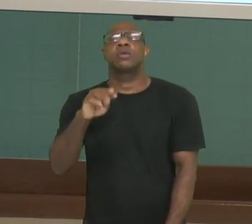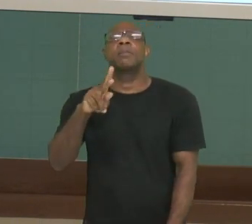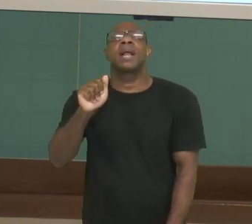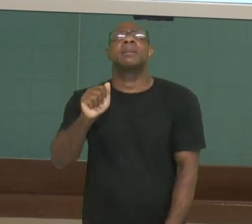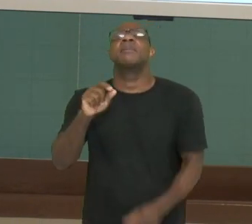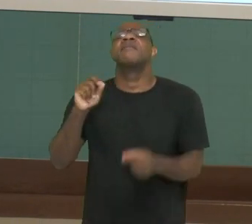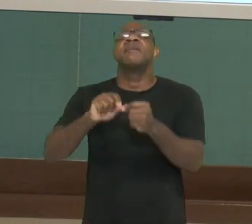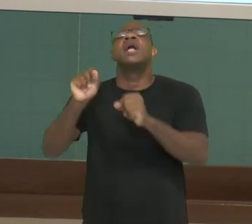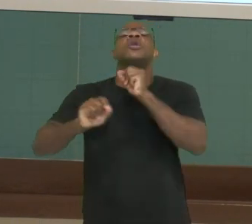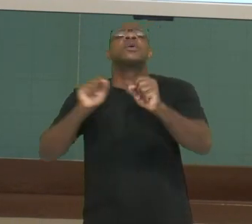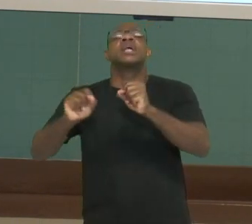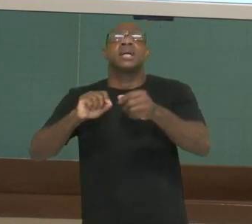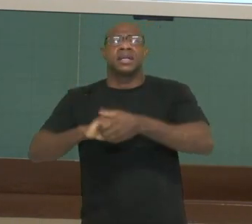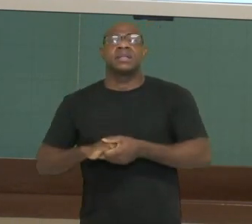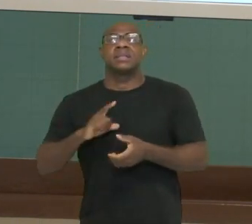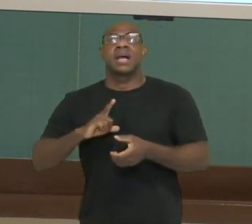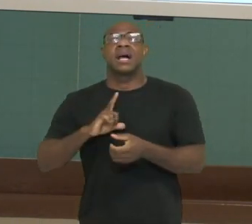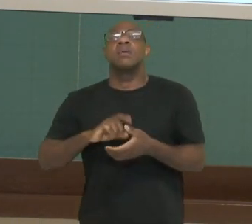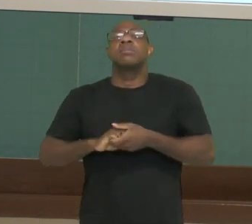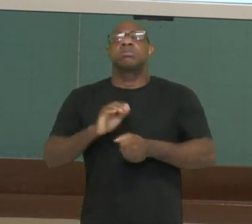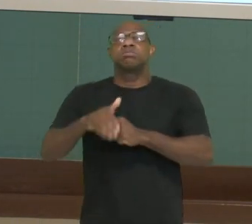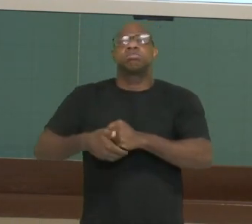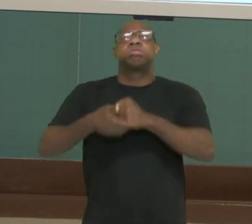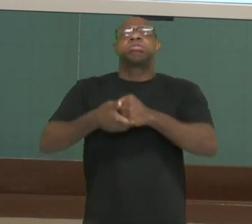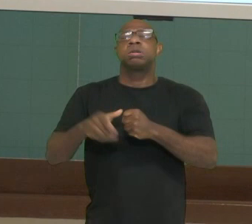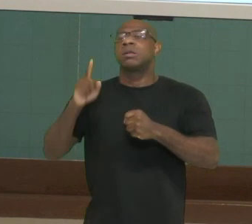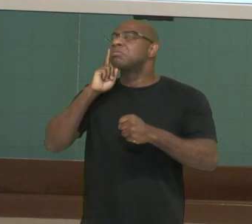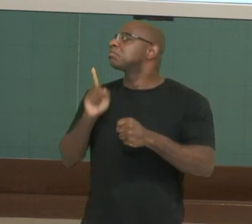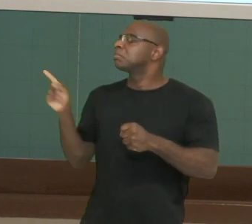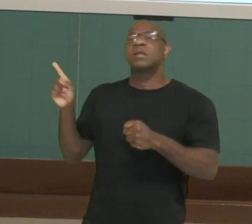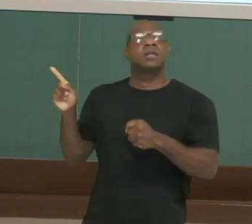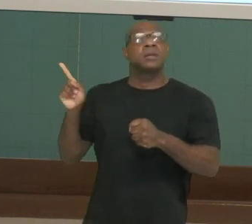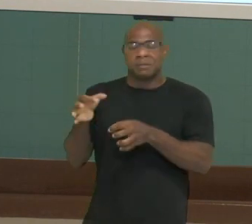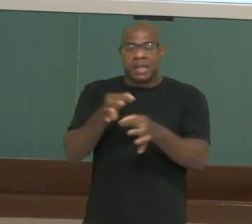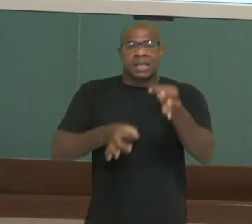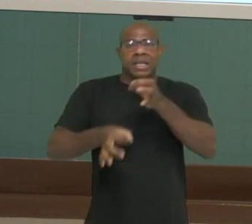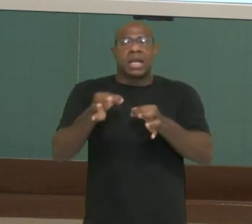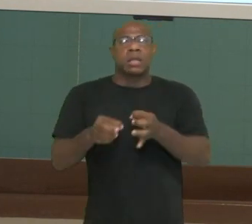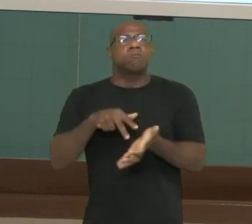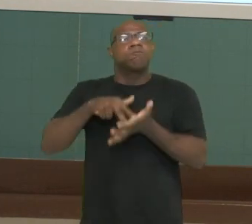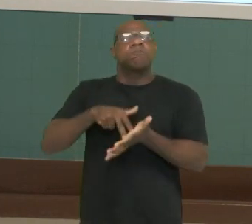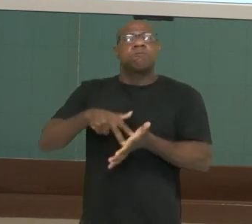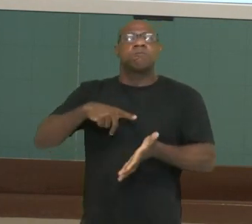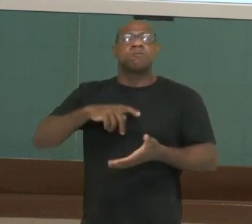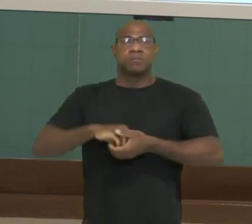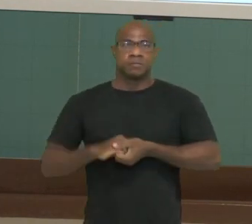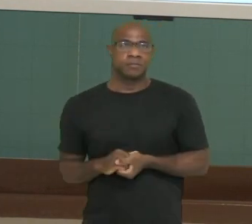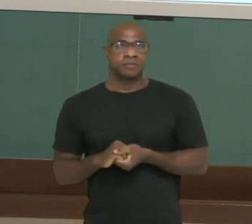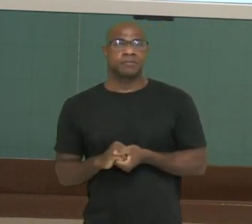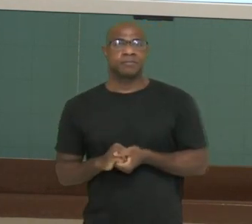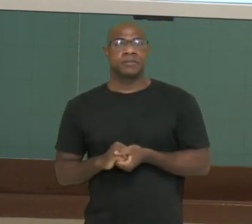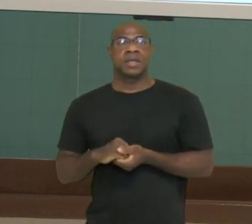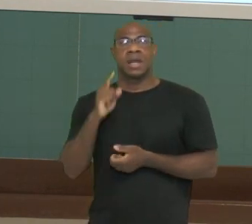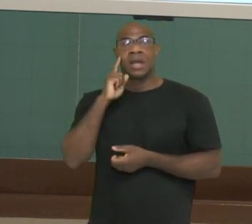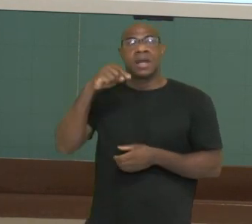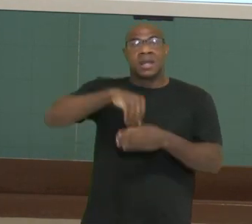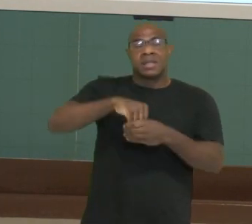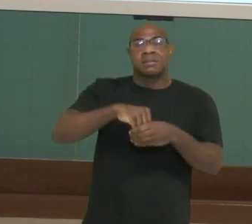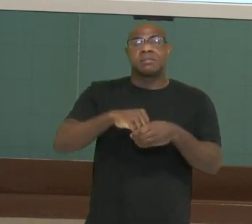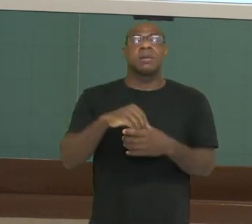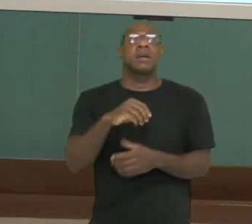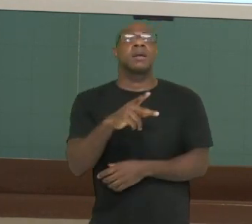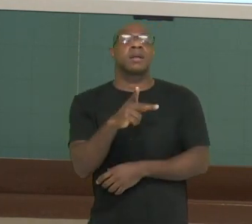dando sustentação para essa célula. Aqui na célula procarionte,